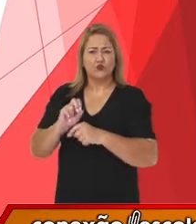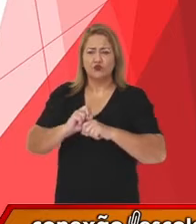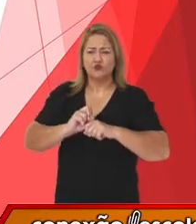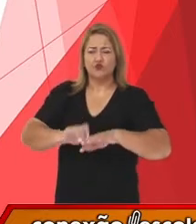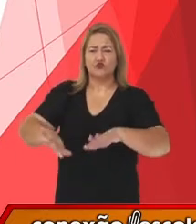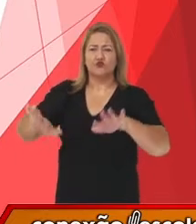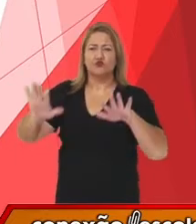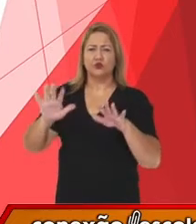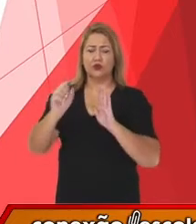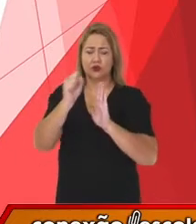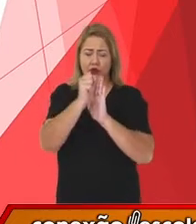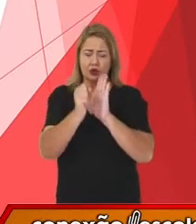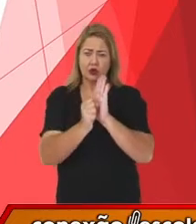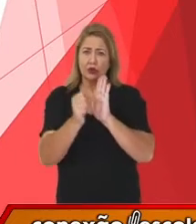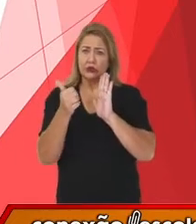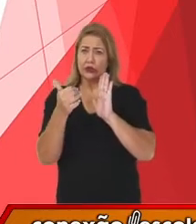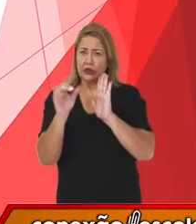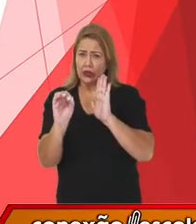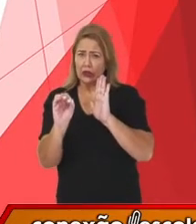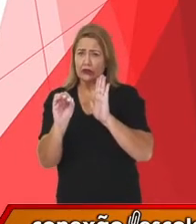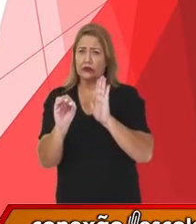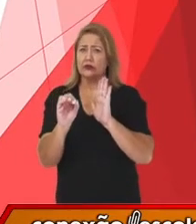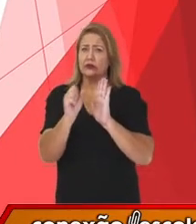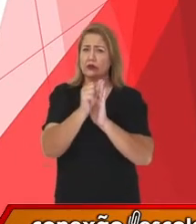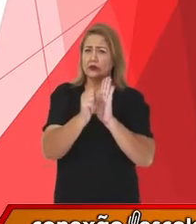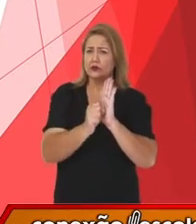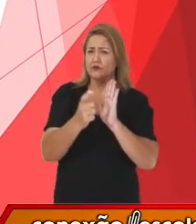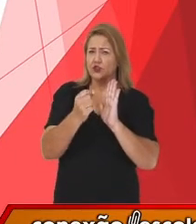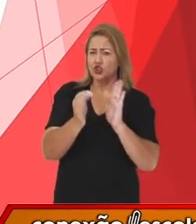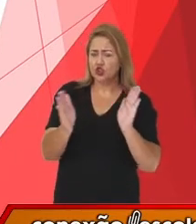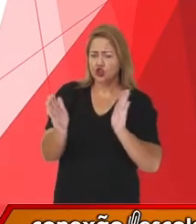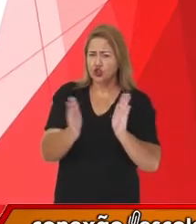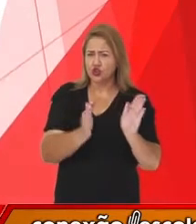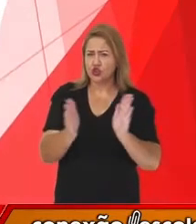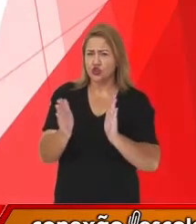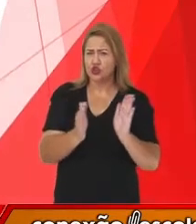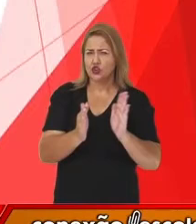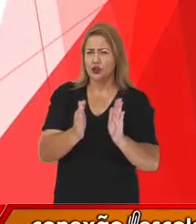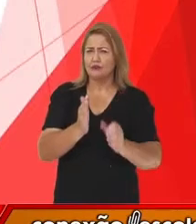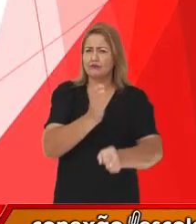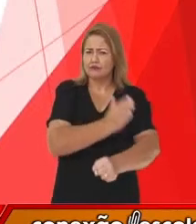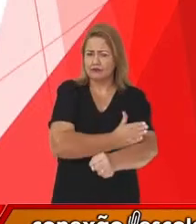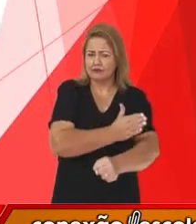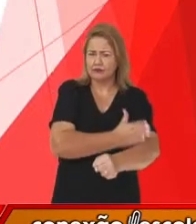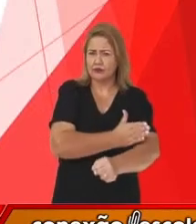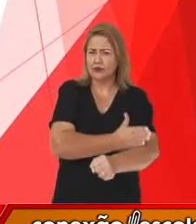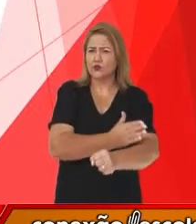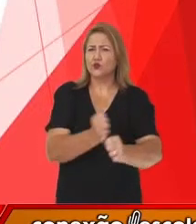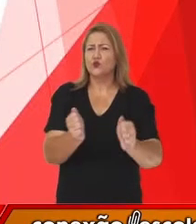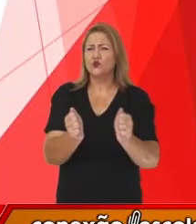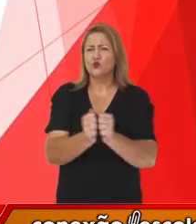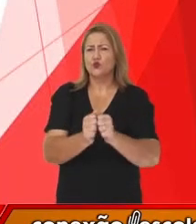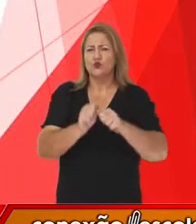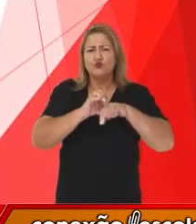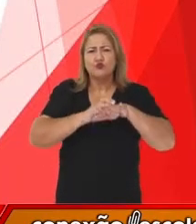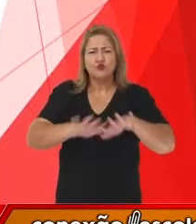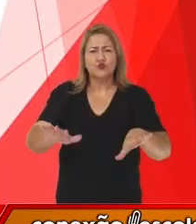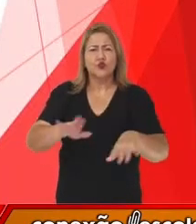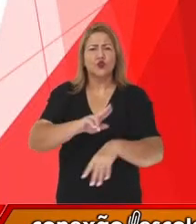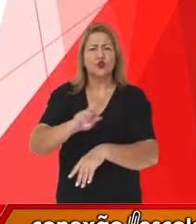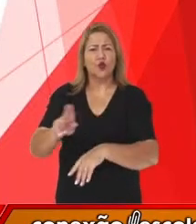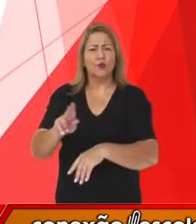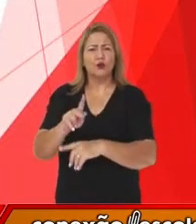os séculos X e XX. Durante a Idade Média, juntamente com a peste negra, ela